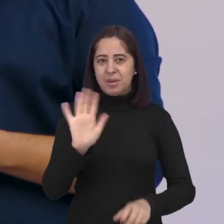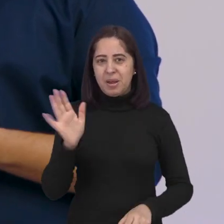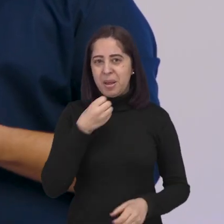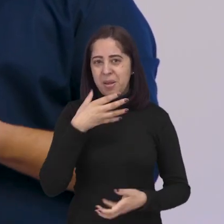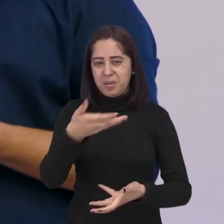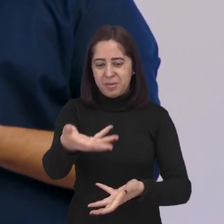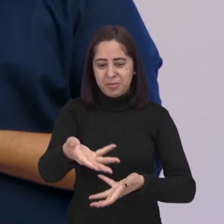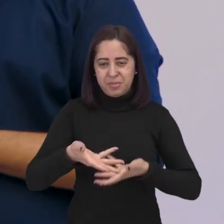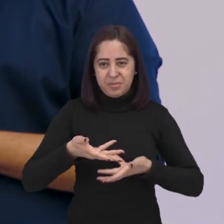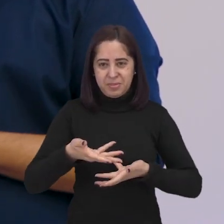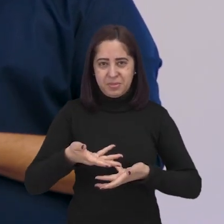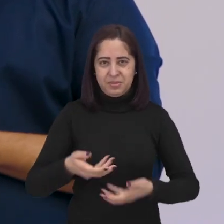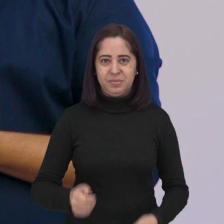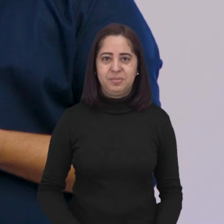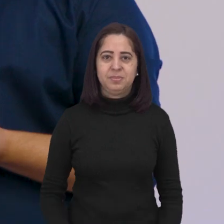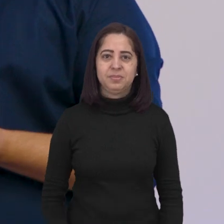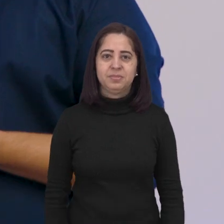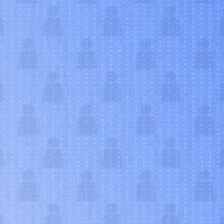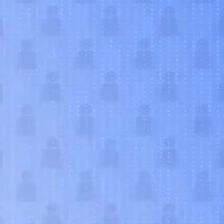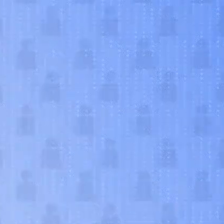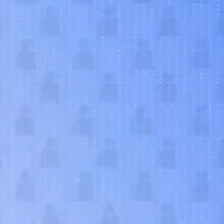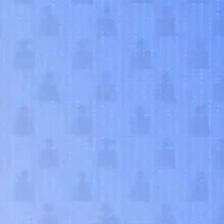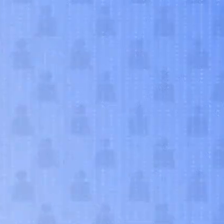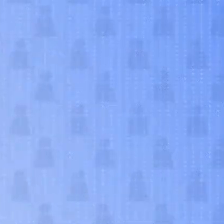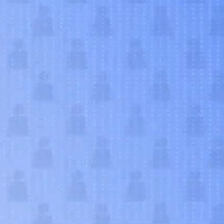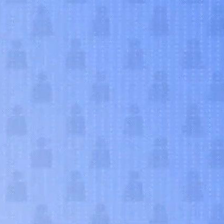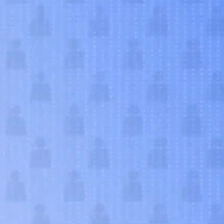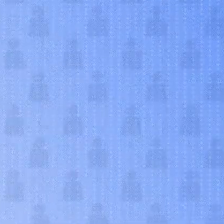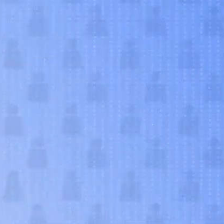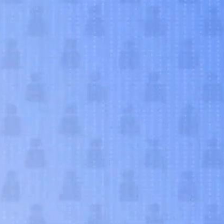sejam bem-vindos de volta ao Cidadania em Pauta.